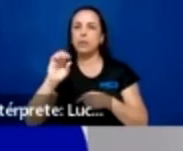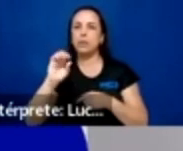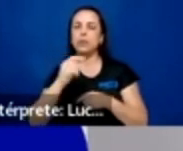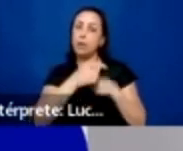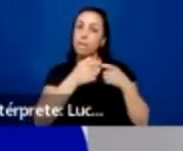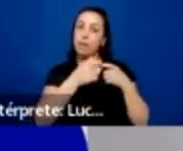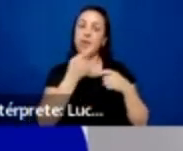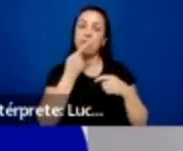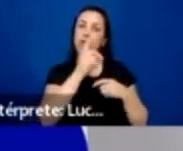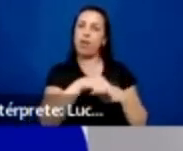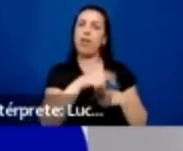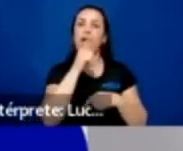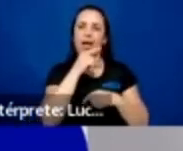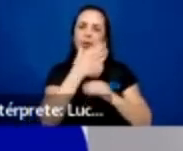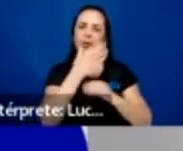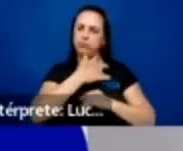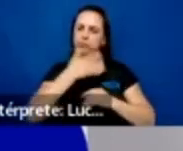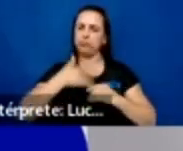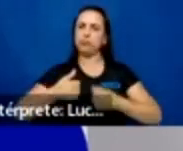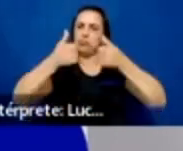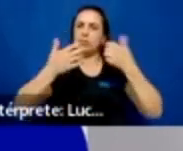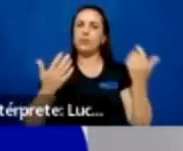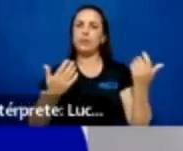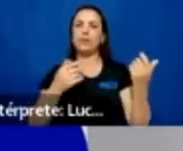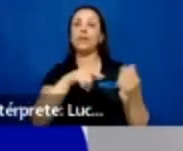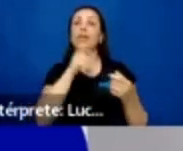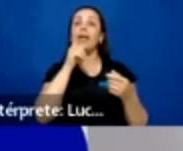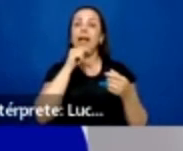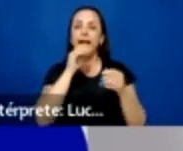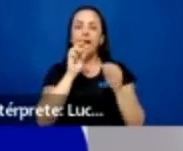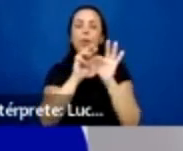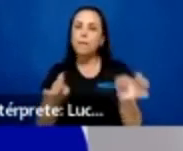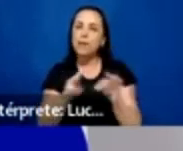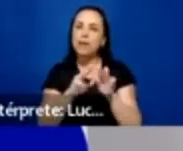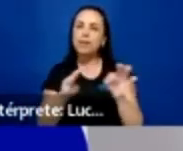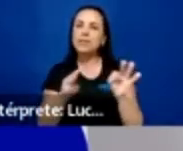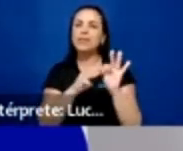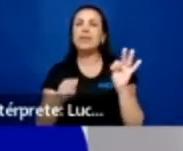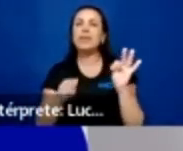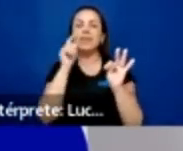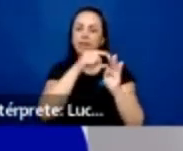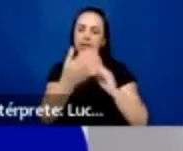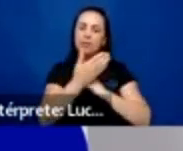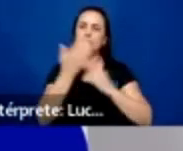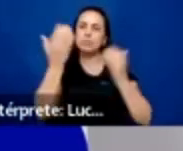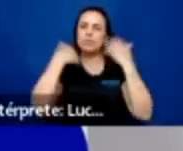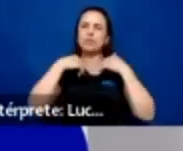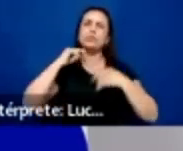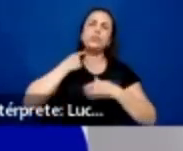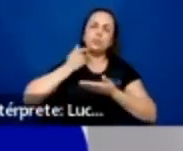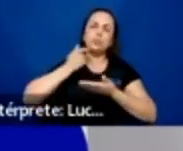a saúde. Uma água ionizada, hidratada, alcalina, antioxida e desintoxica. A água pode ser usada como